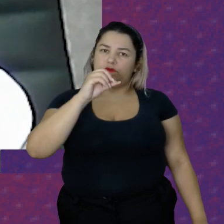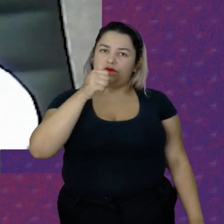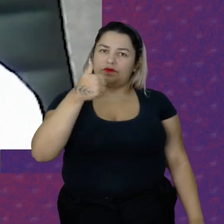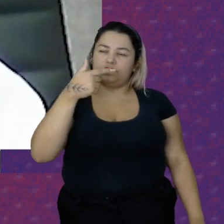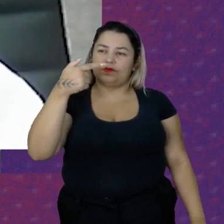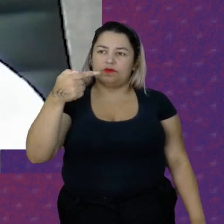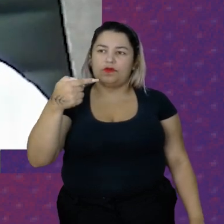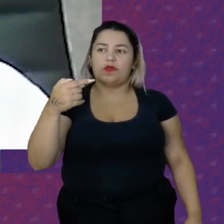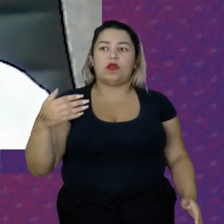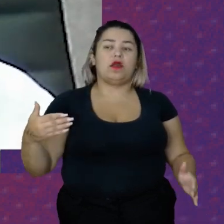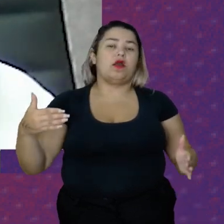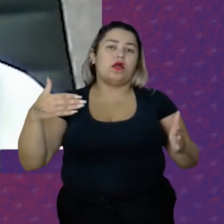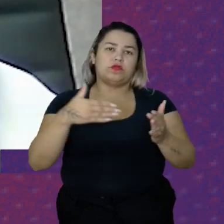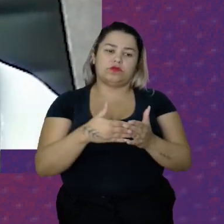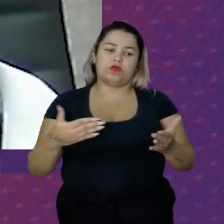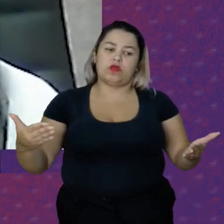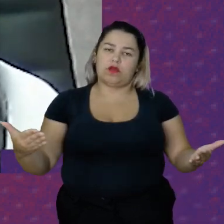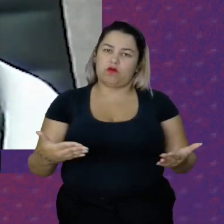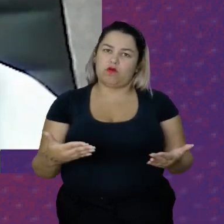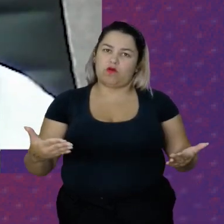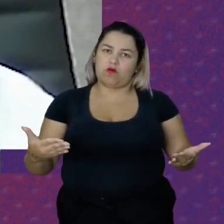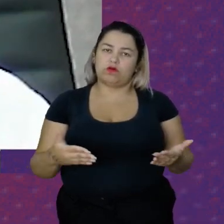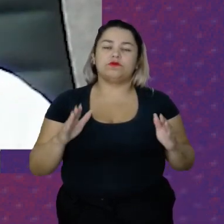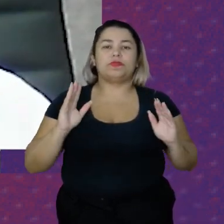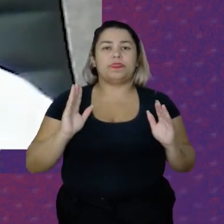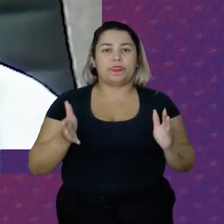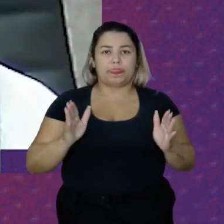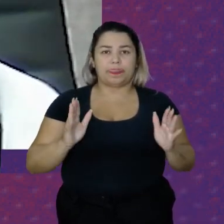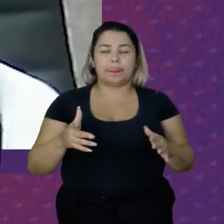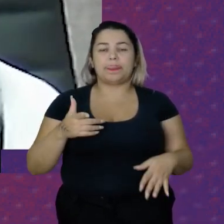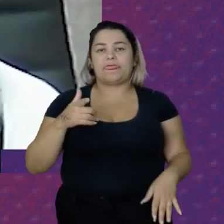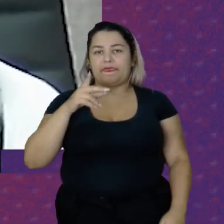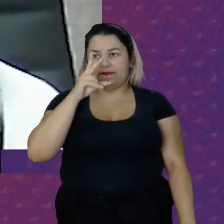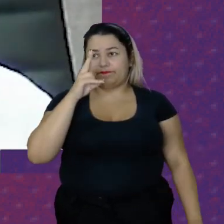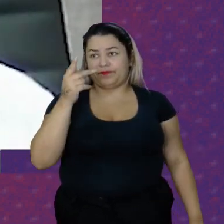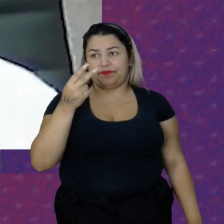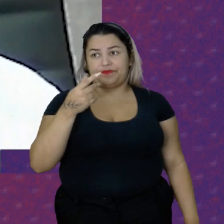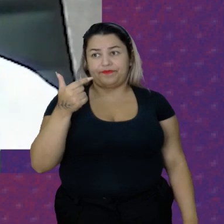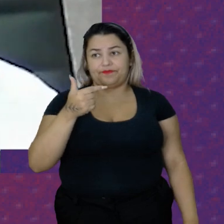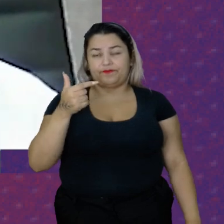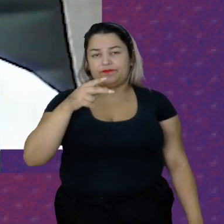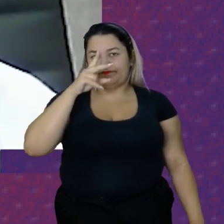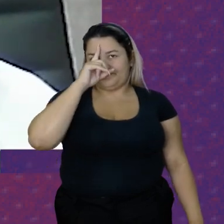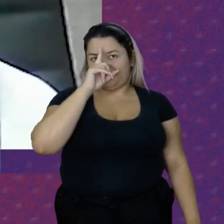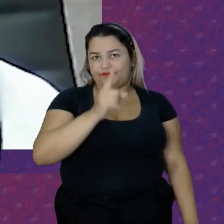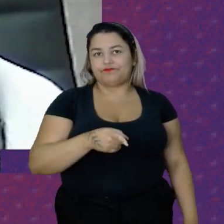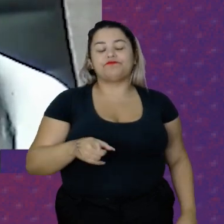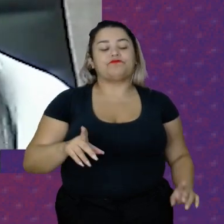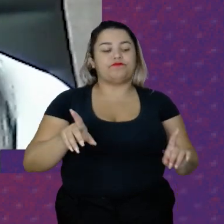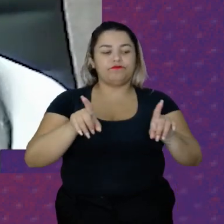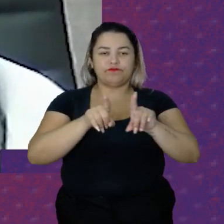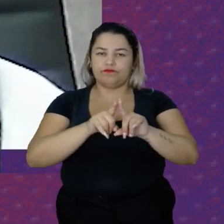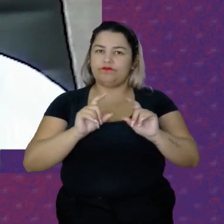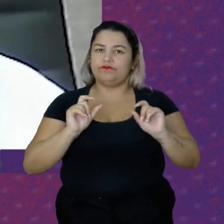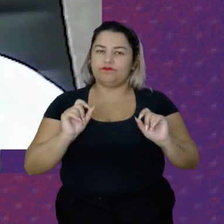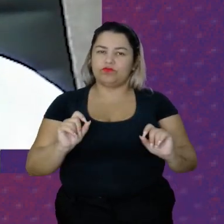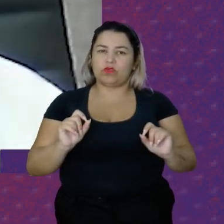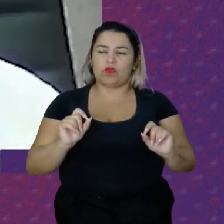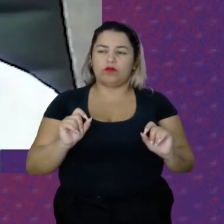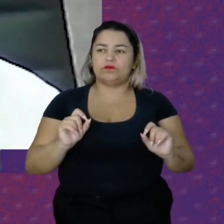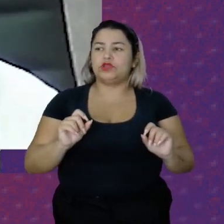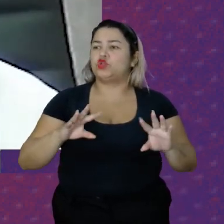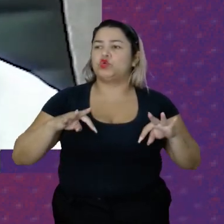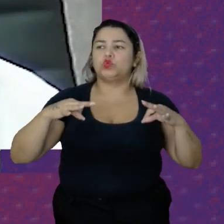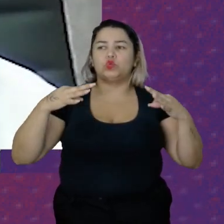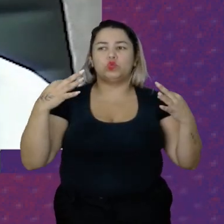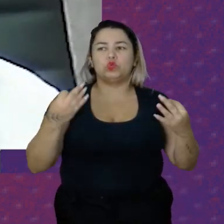2017 e estou até agora já nesse segundo mandato desta segunda etapa, portanto no 4º mandato. E tudo